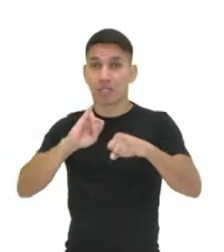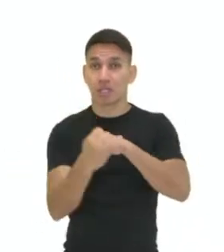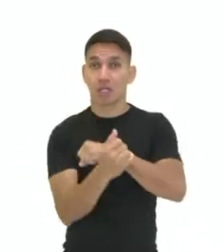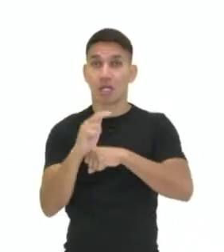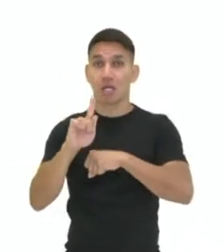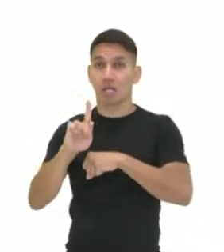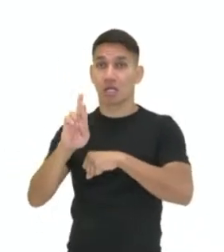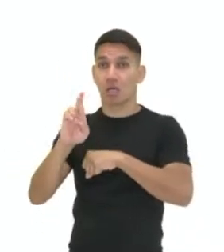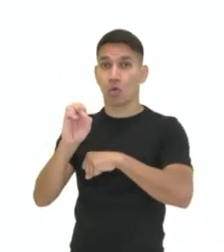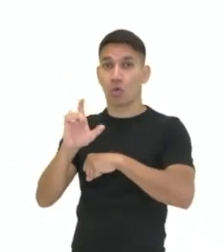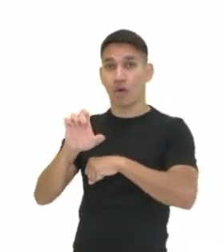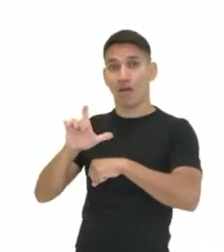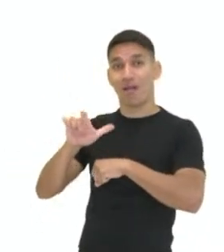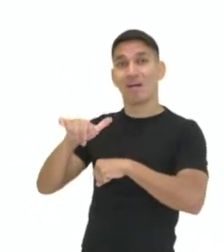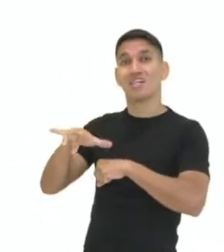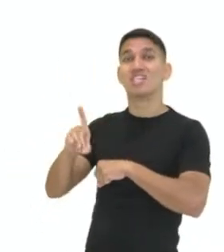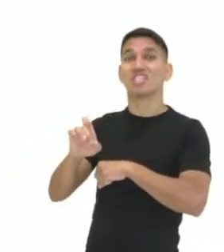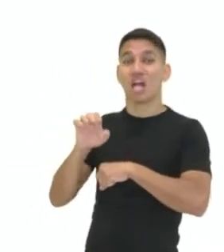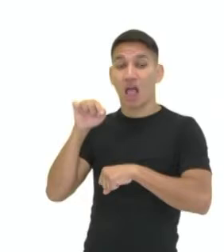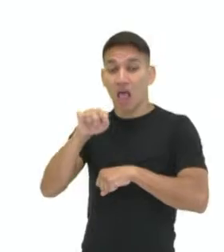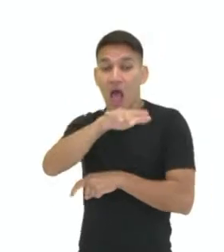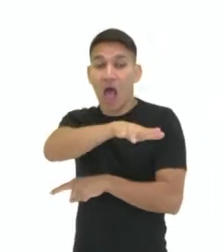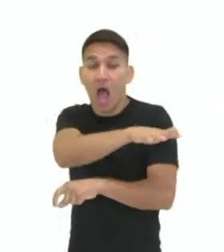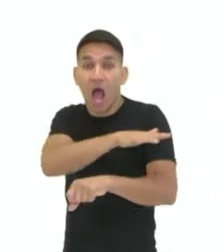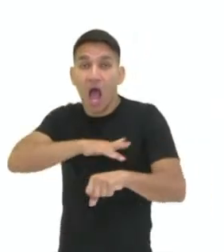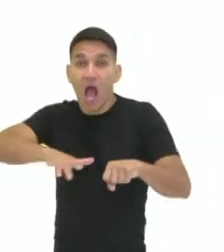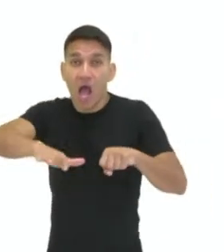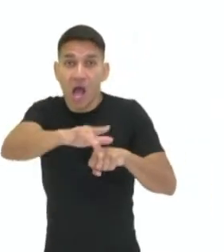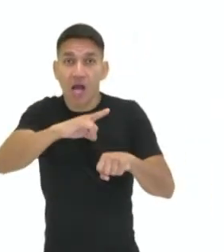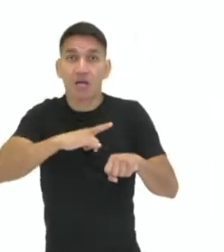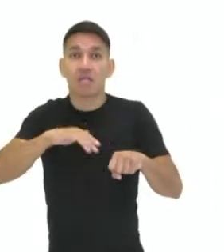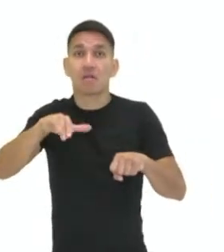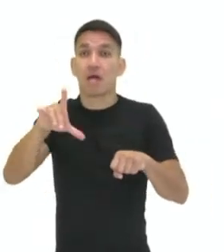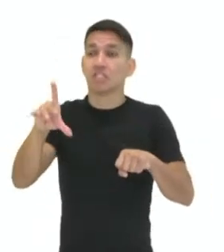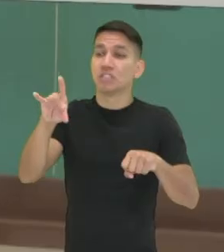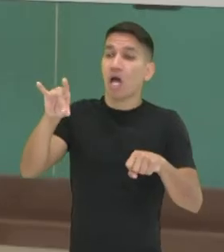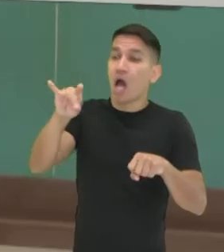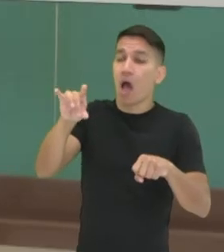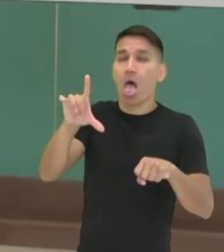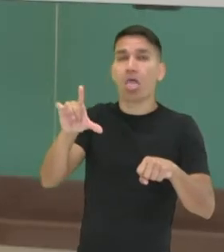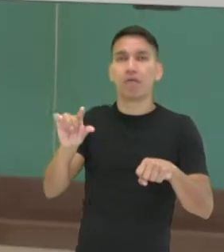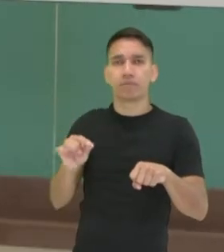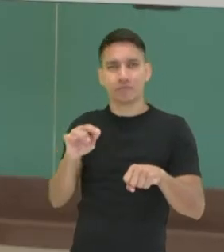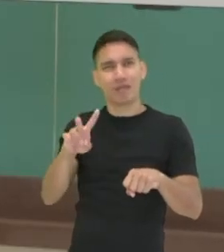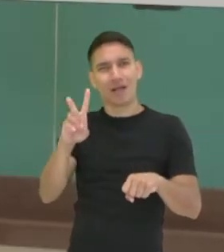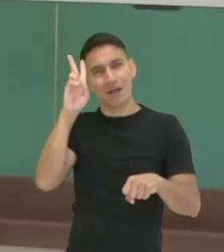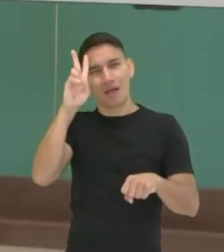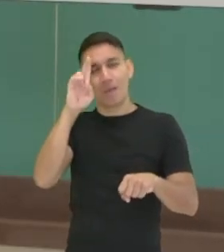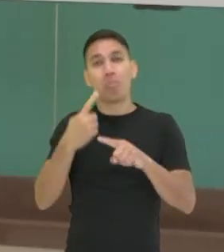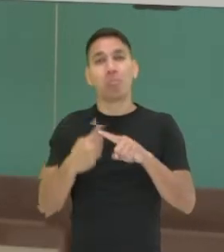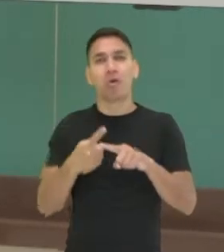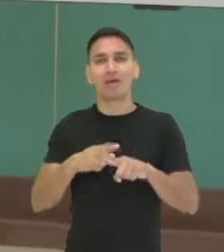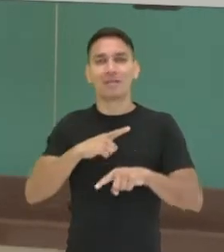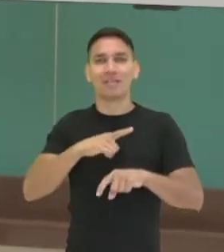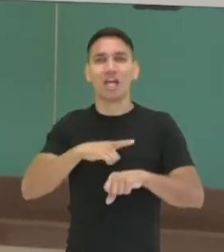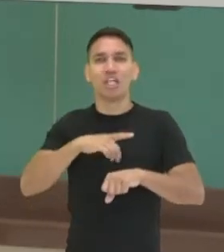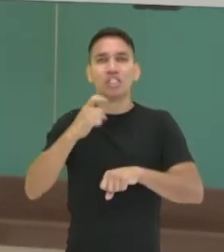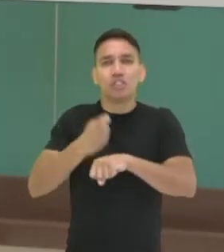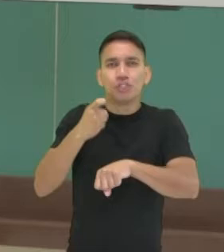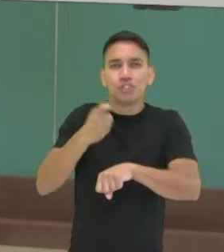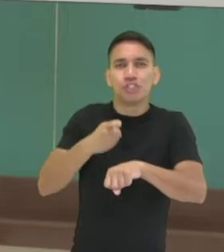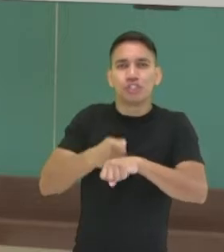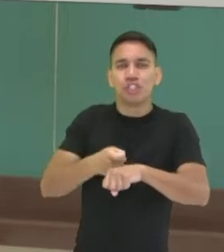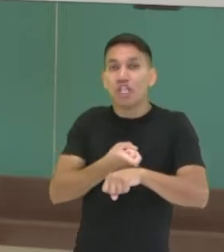está ficando menos salina, tá? Por quê? A adição de água doce do degelo, então lembra que aqueles blocos de gelo são de água doce,